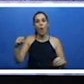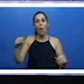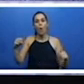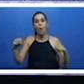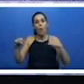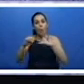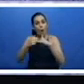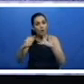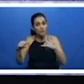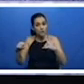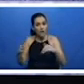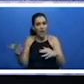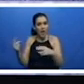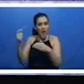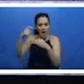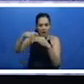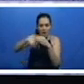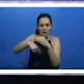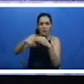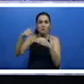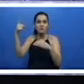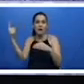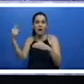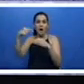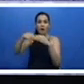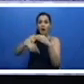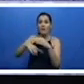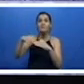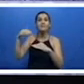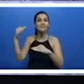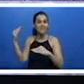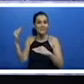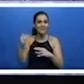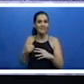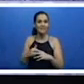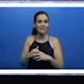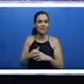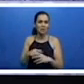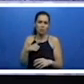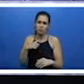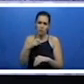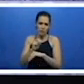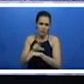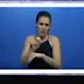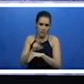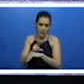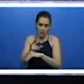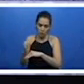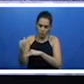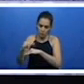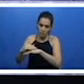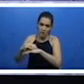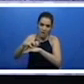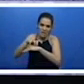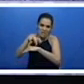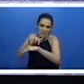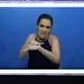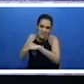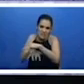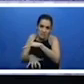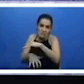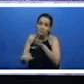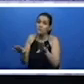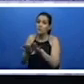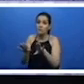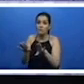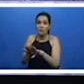sai, e qualquer substância, como por exemplo um veneno colocado na pele do sapo, vai difundir, vai penetrar e vai intoxicar ele.